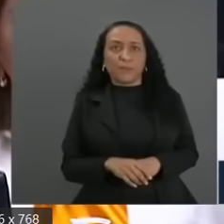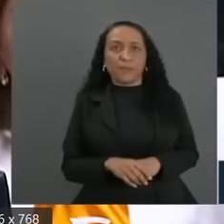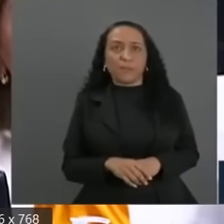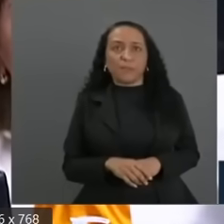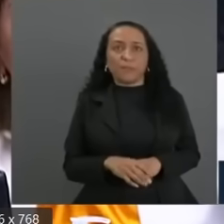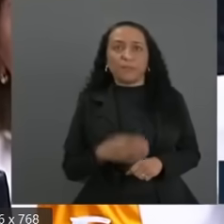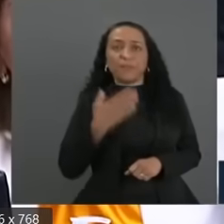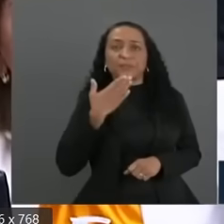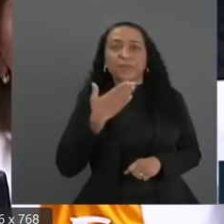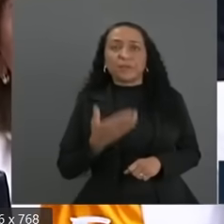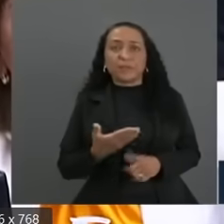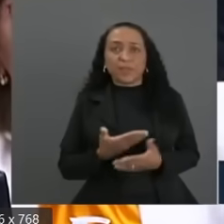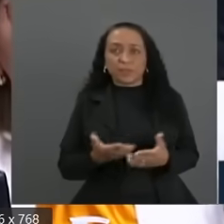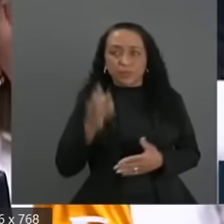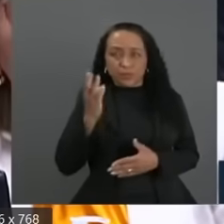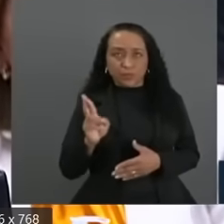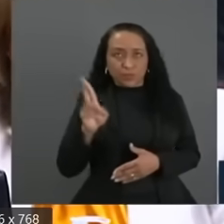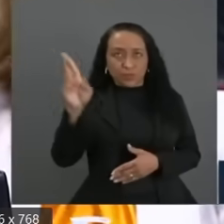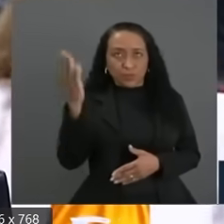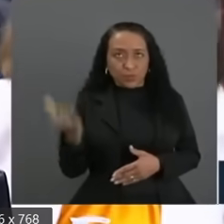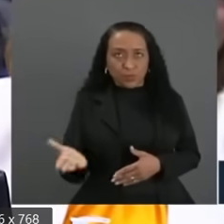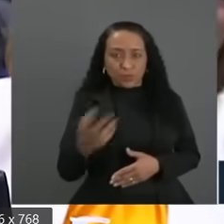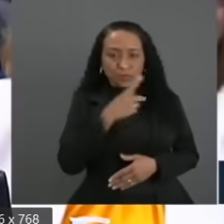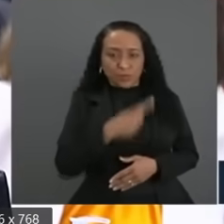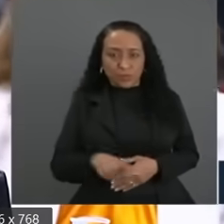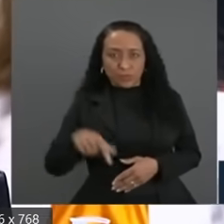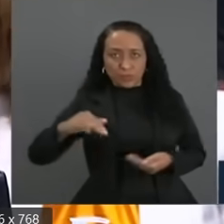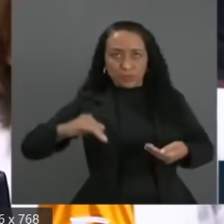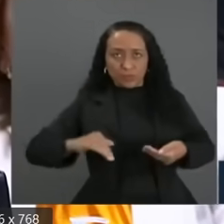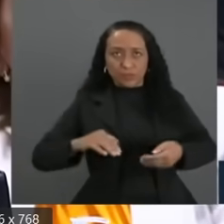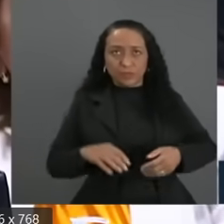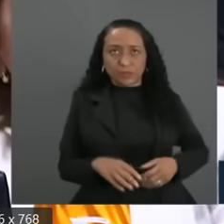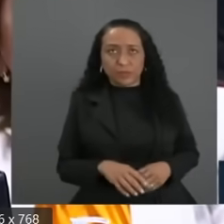Peço a Vossa Excelência, que preside o Congresso Nacional,